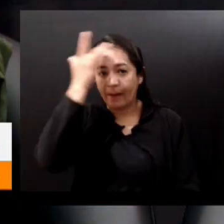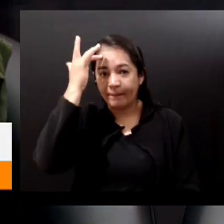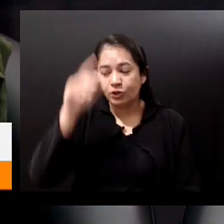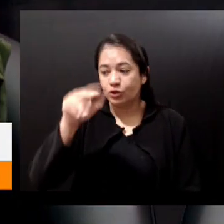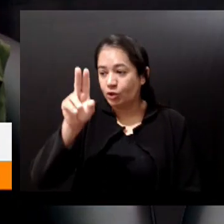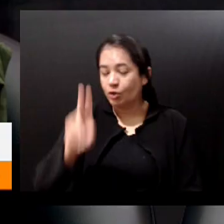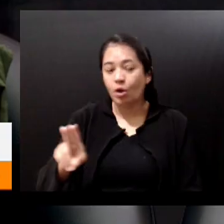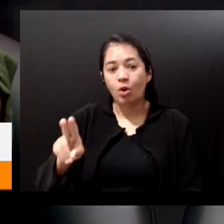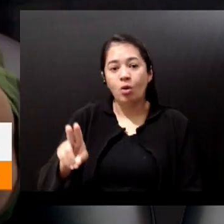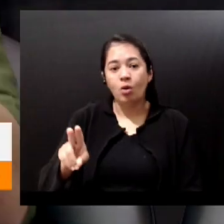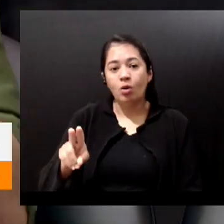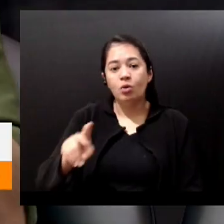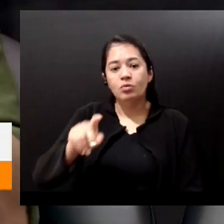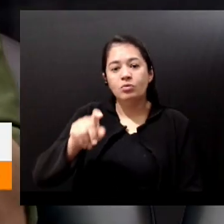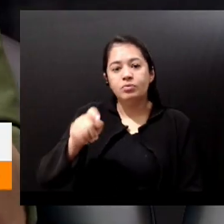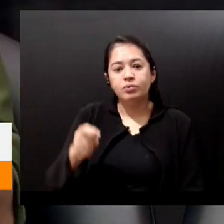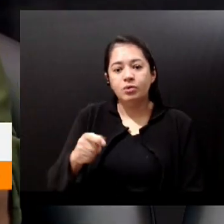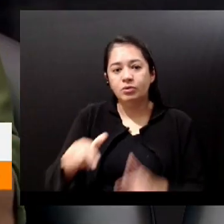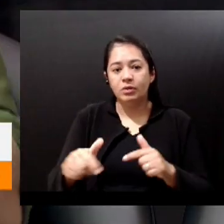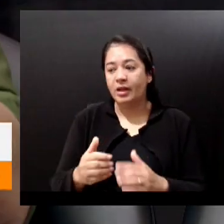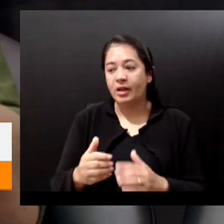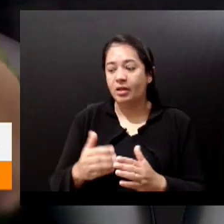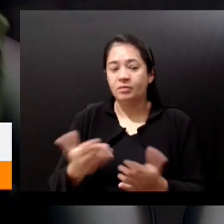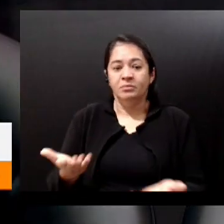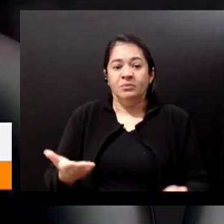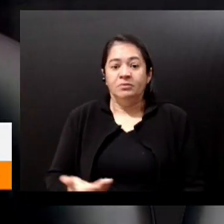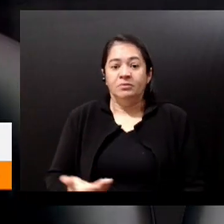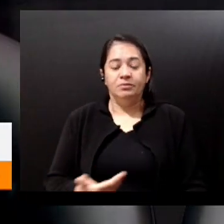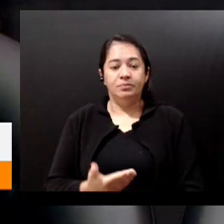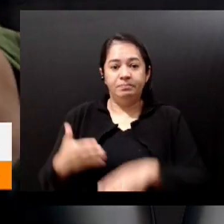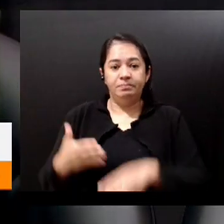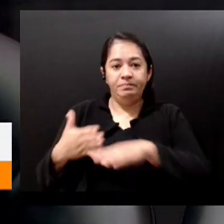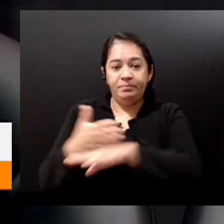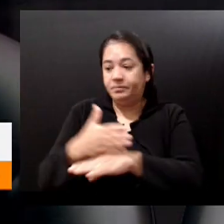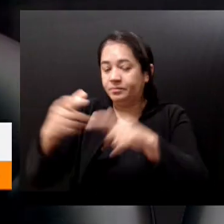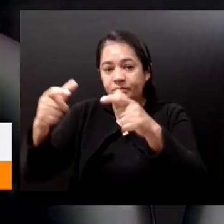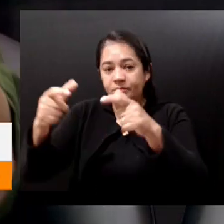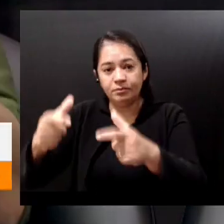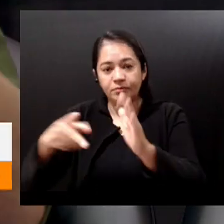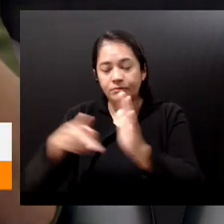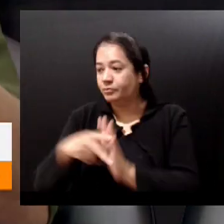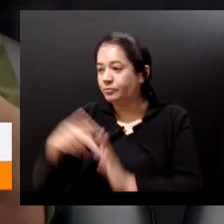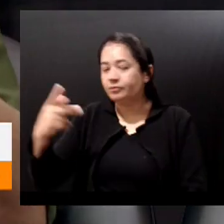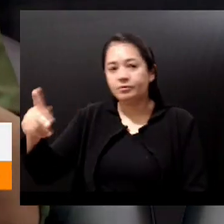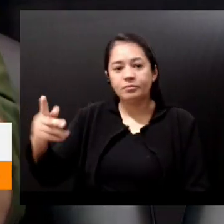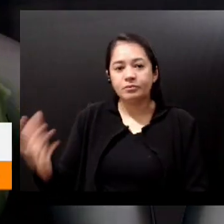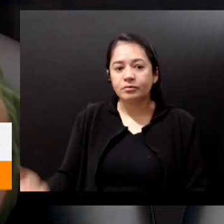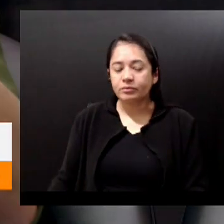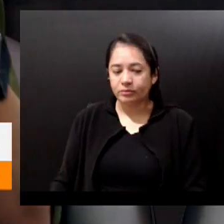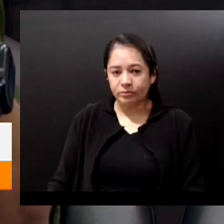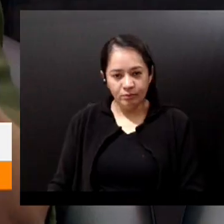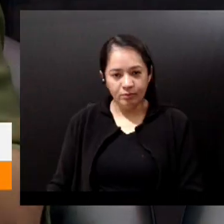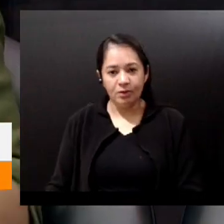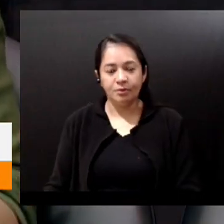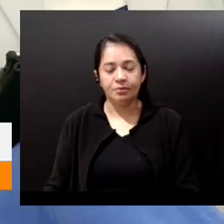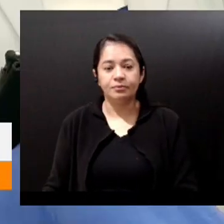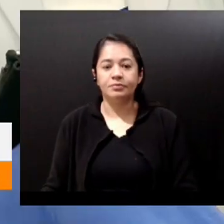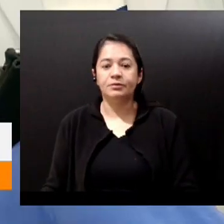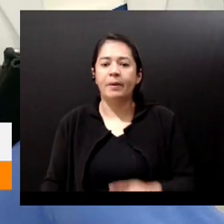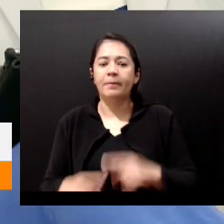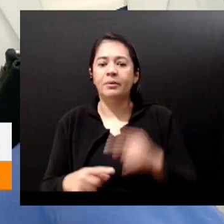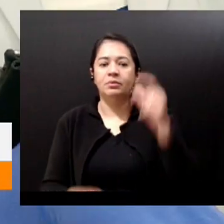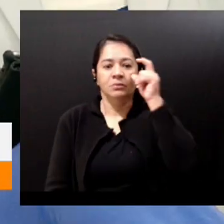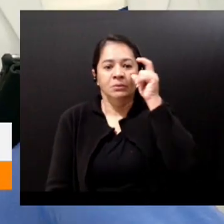invadindo o espaço do outro muitas vezes. Sim. Ou seja, esse que usa o som está sendo ativo para com o outro. Mas olha só que interessante, que a gente recebe muito isso na clínica.